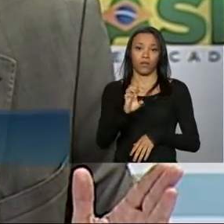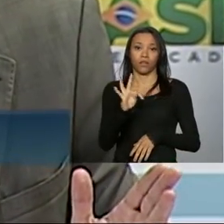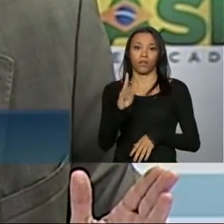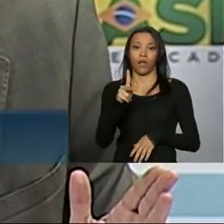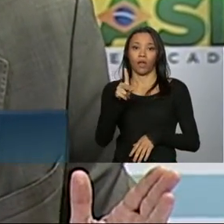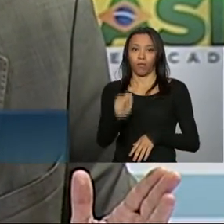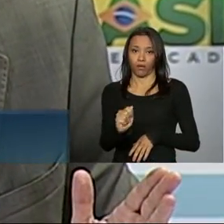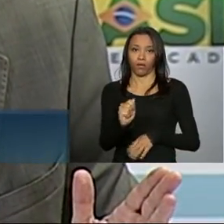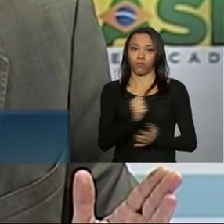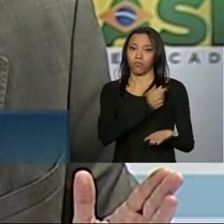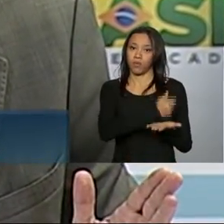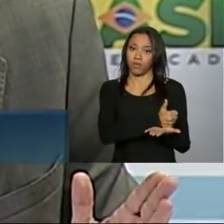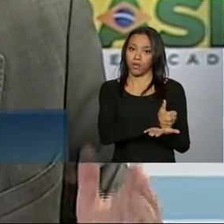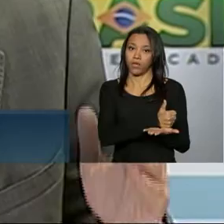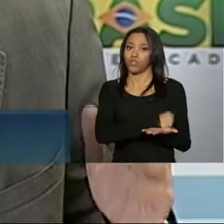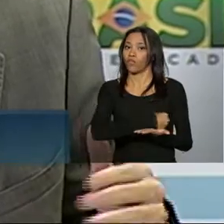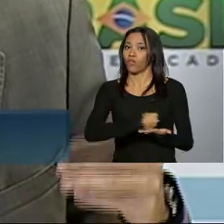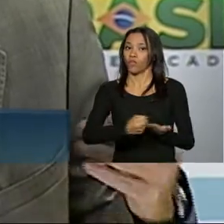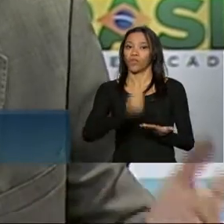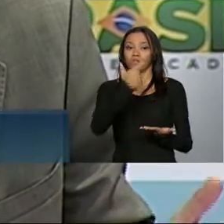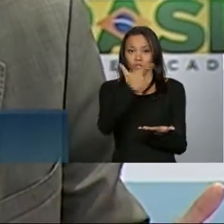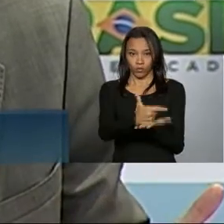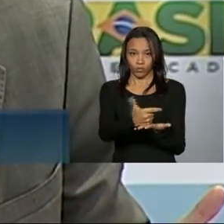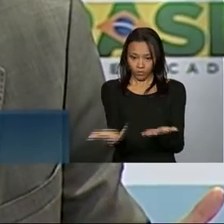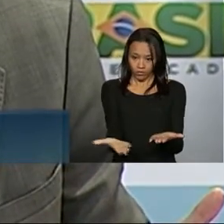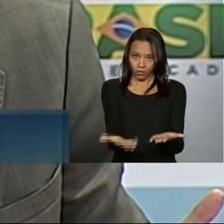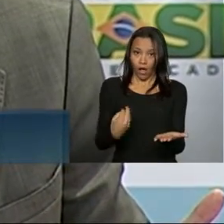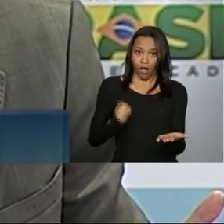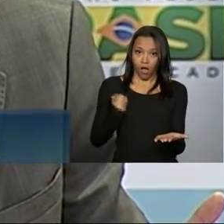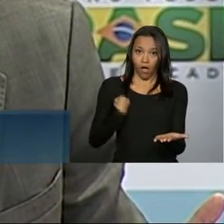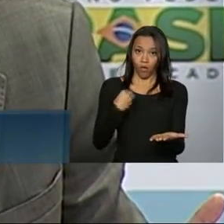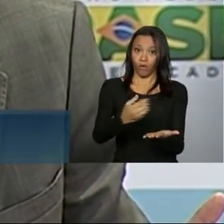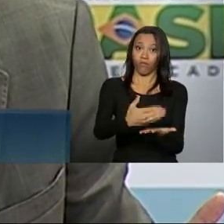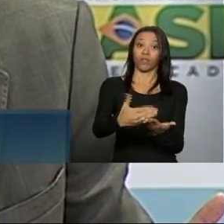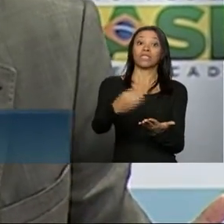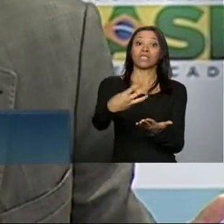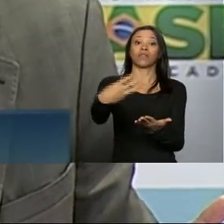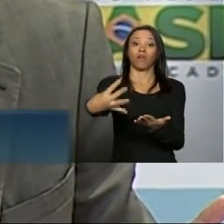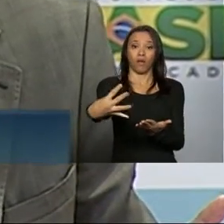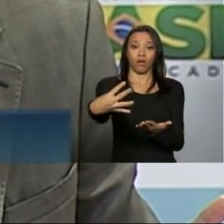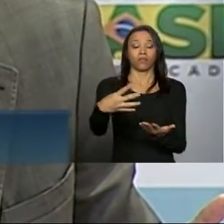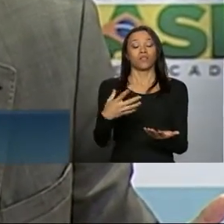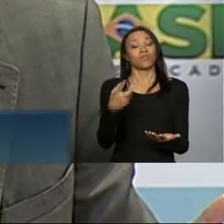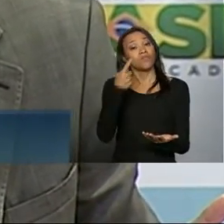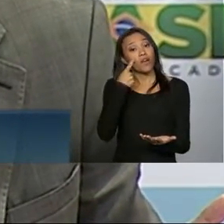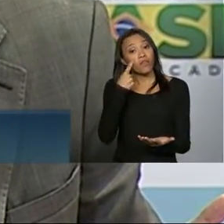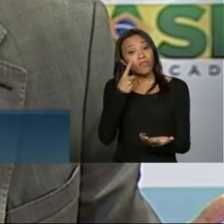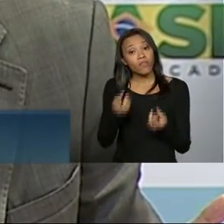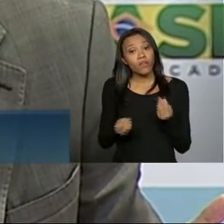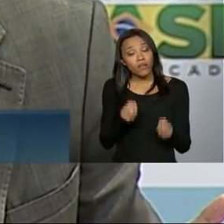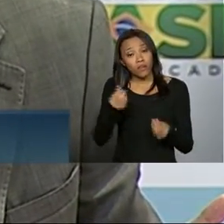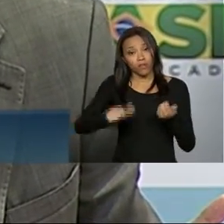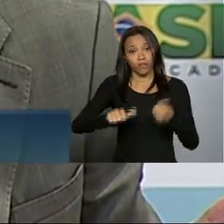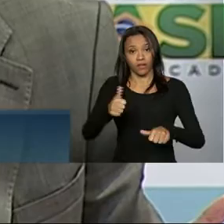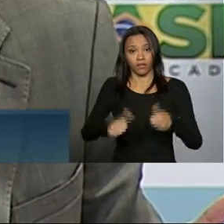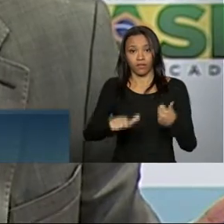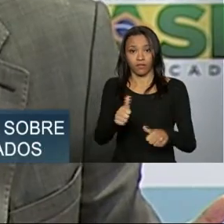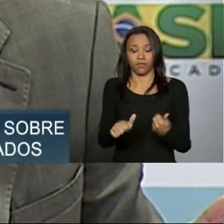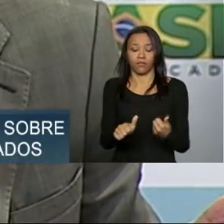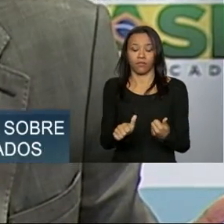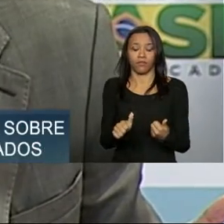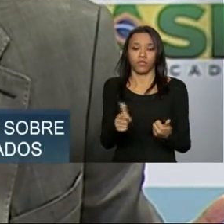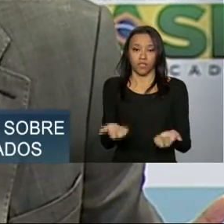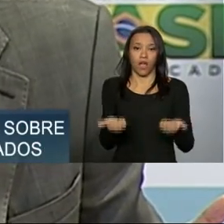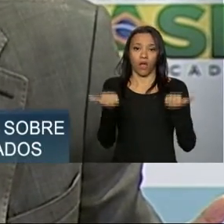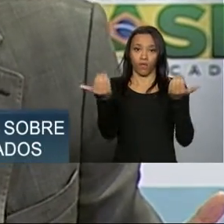sendo desenvolvidas, nós vamos ter os produtos mais consumidos pela população brasileira do ponto de vista da oferta de